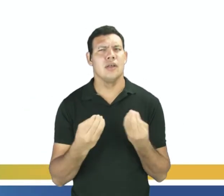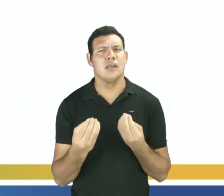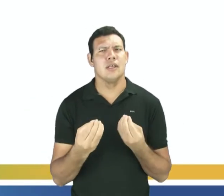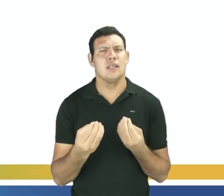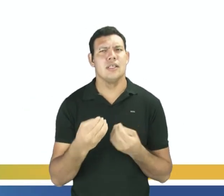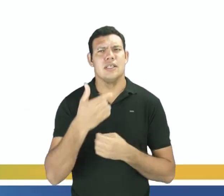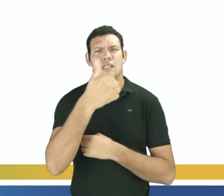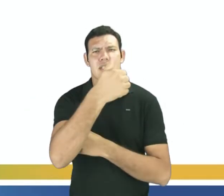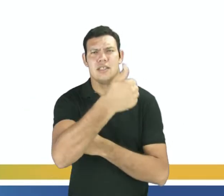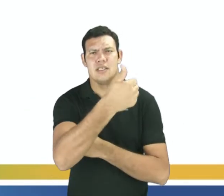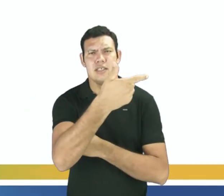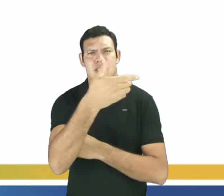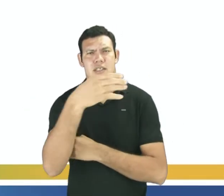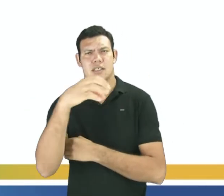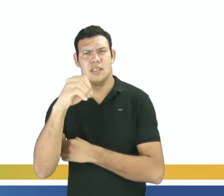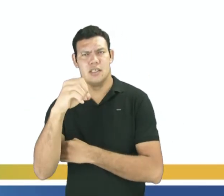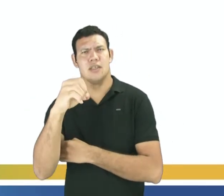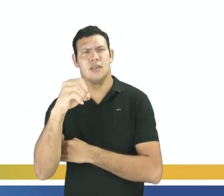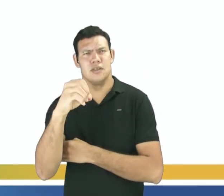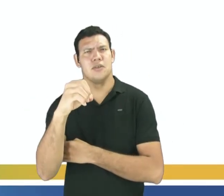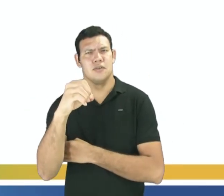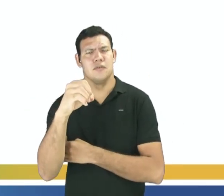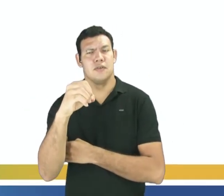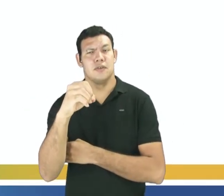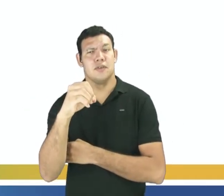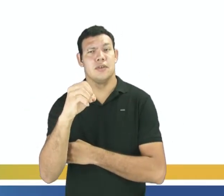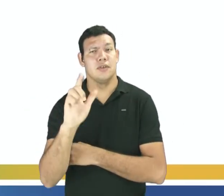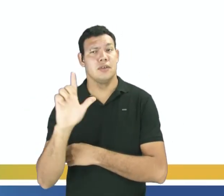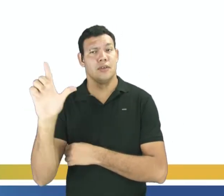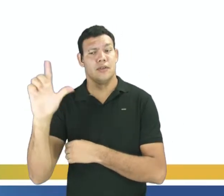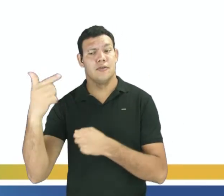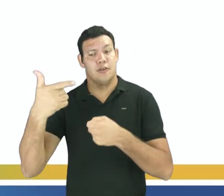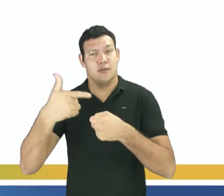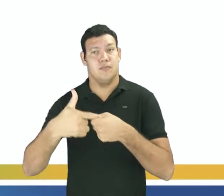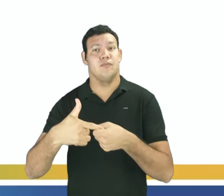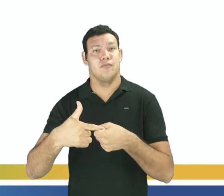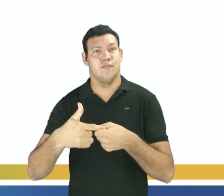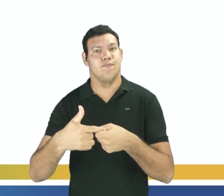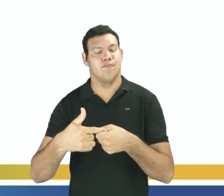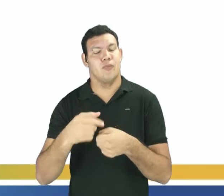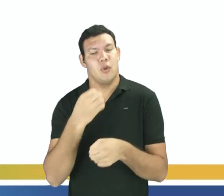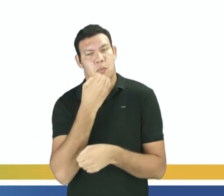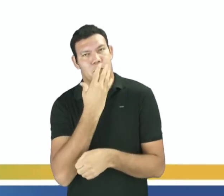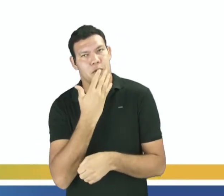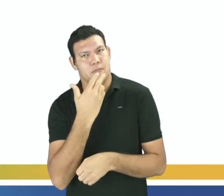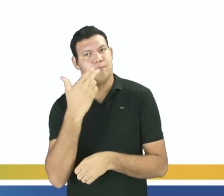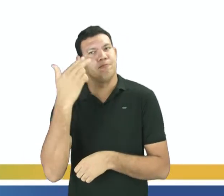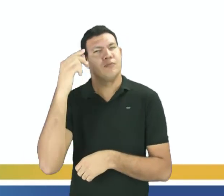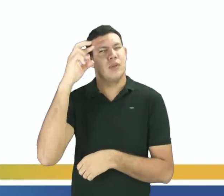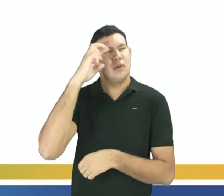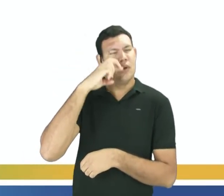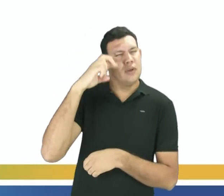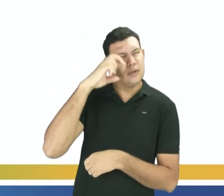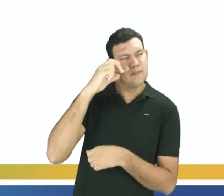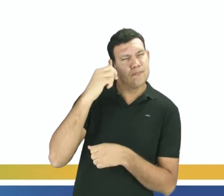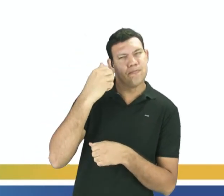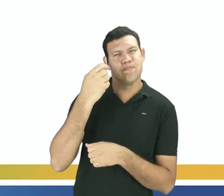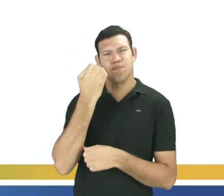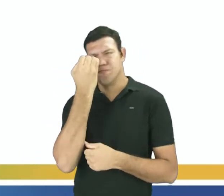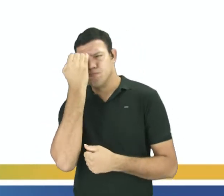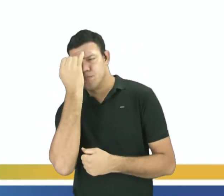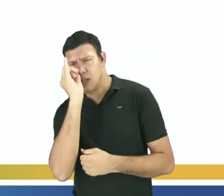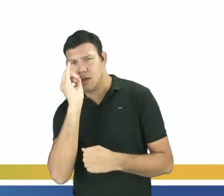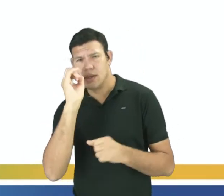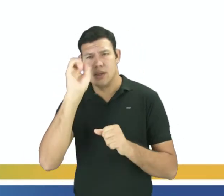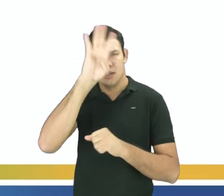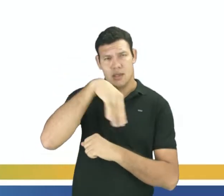quantos quilômetros ele percorreria com esses 120 litros? Bem, vamos observar a mesma ideia, verificando aí um